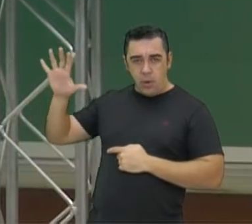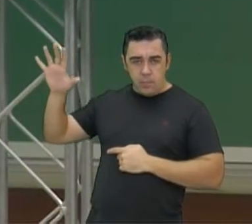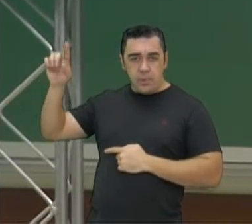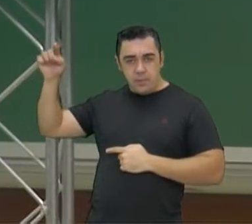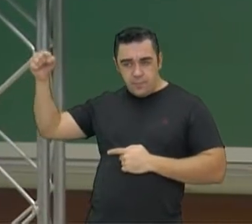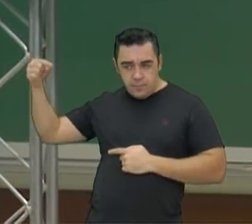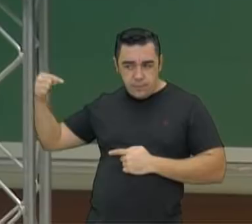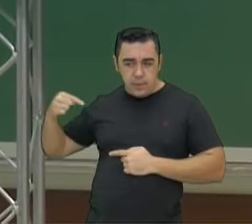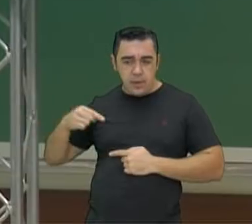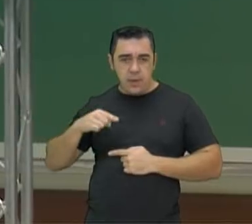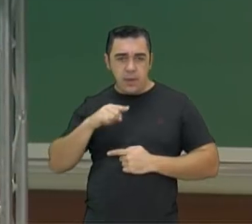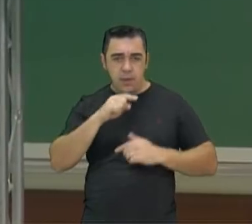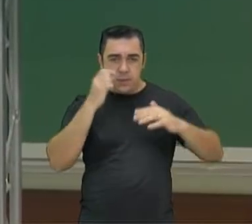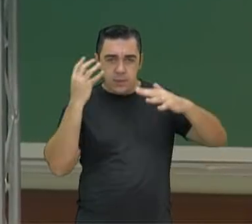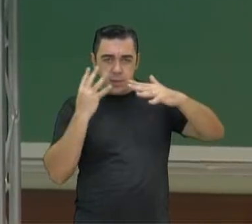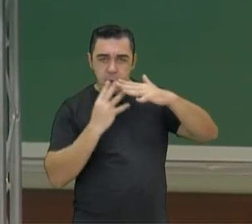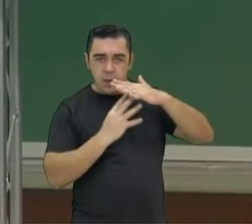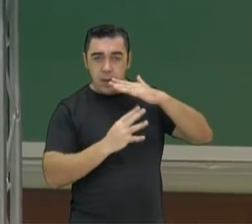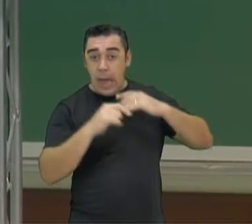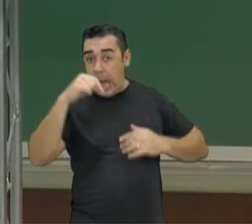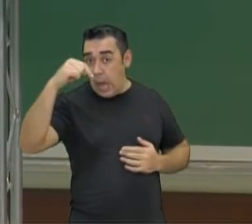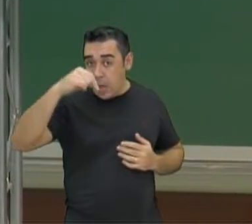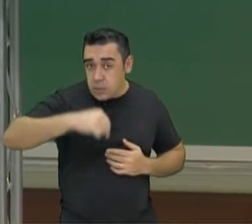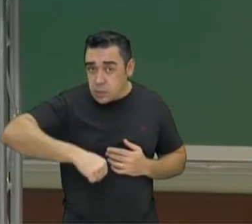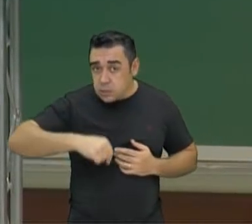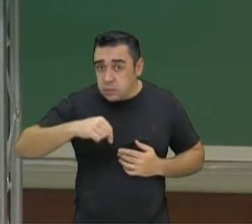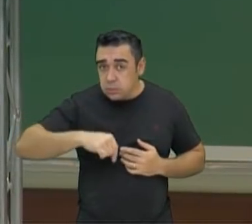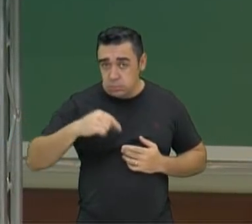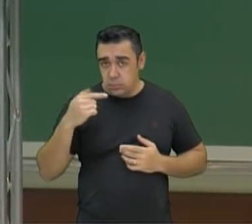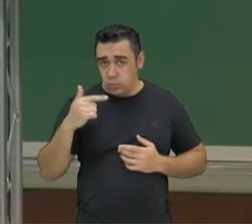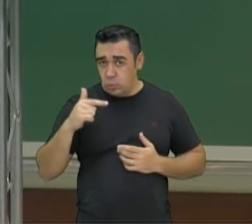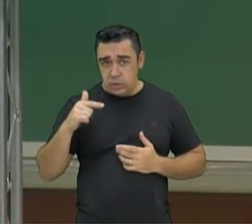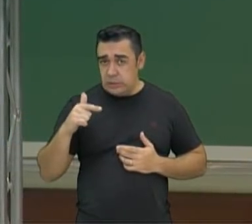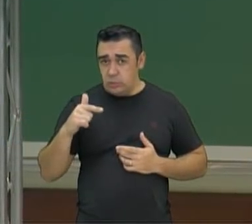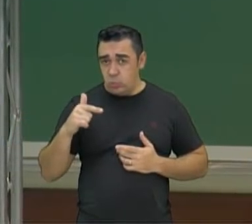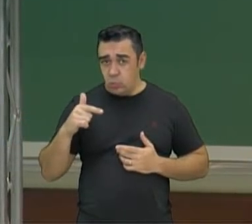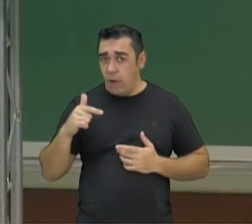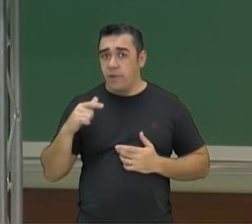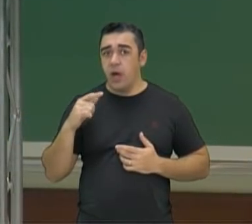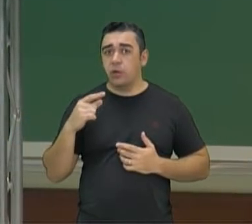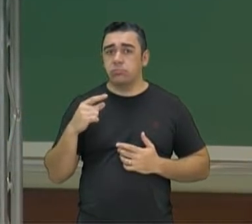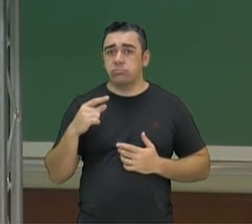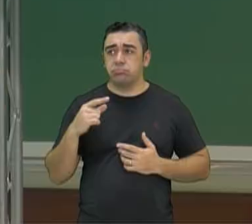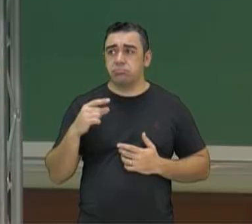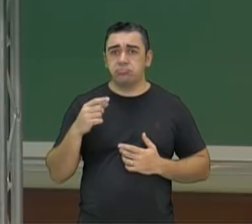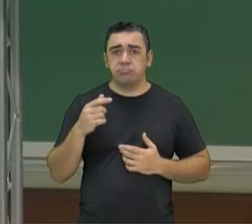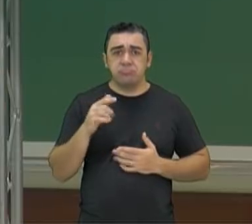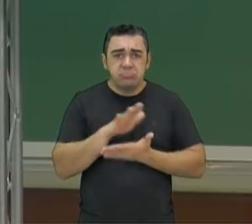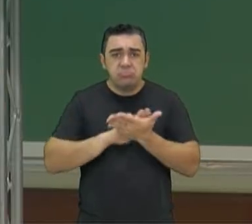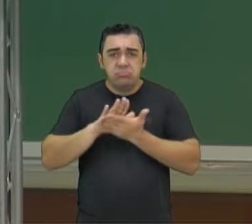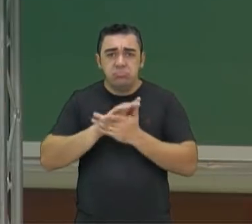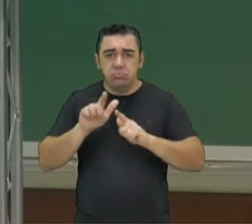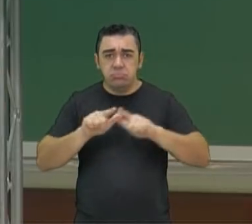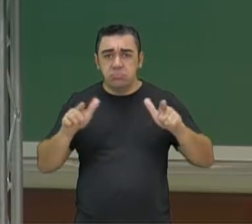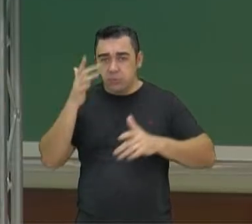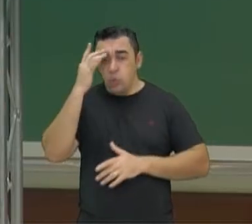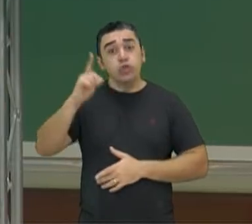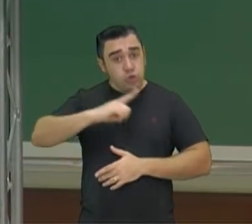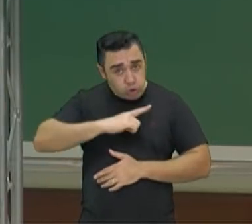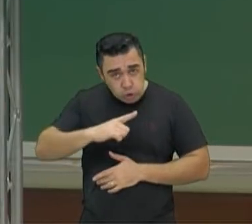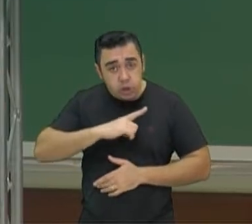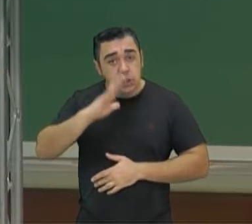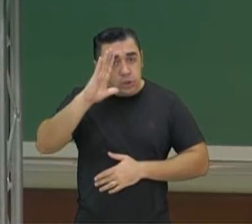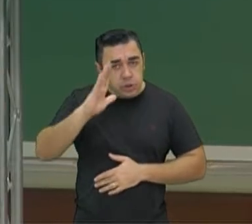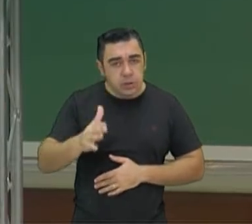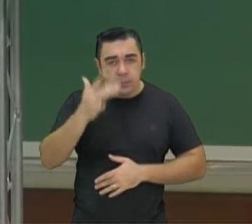não estava sozinho, não era que, não tem ninguém ali, não. Eles vieram fazendo uma ocupação daquele espaço, e já tinha gente